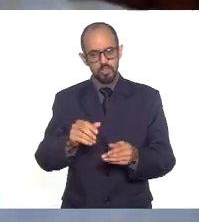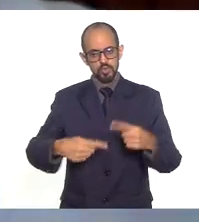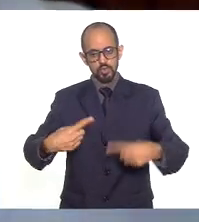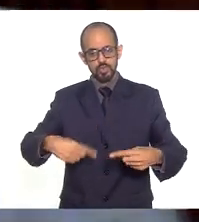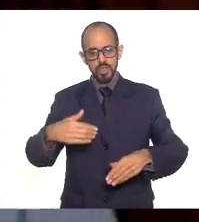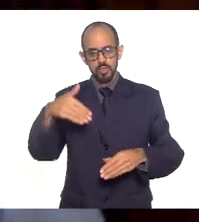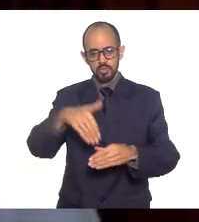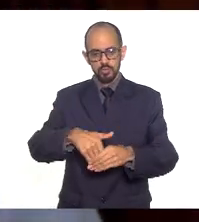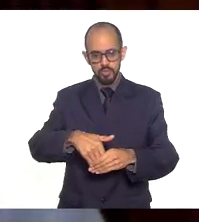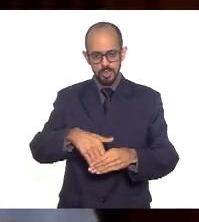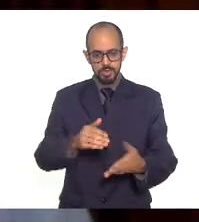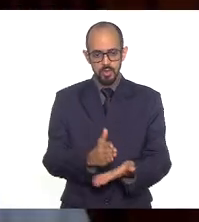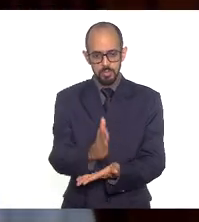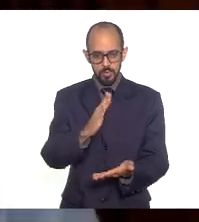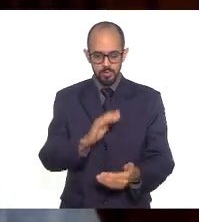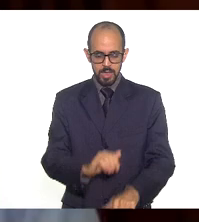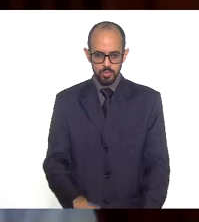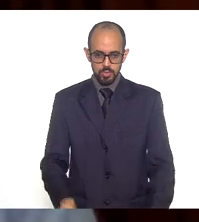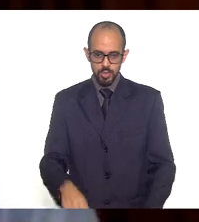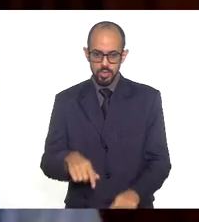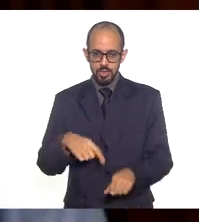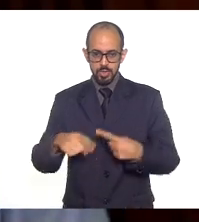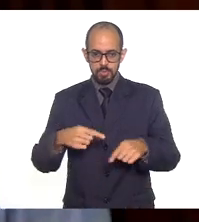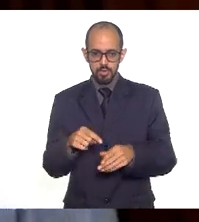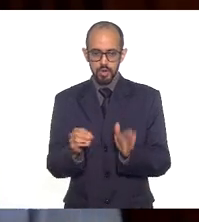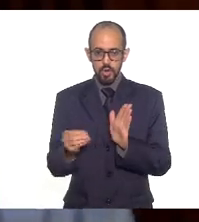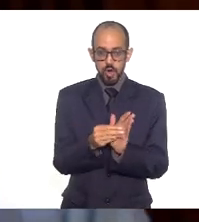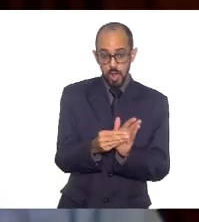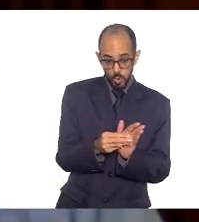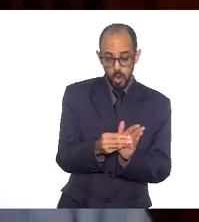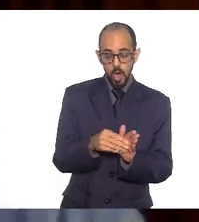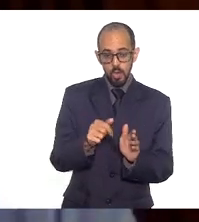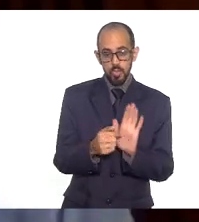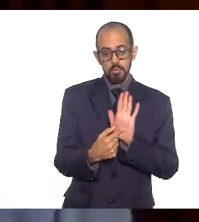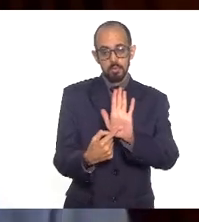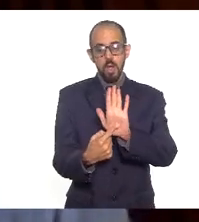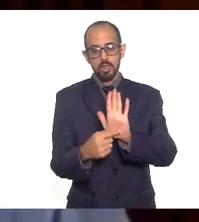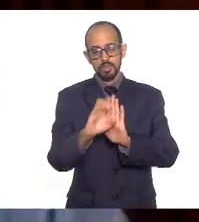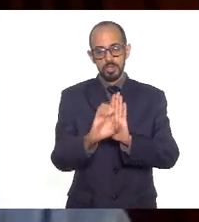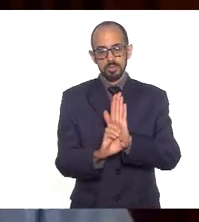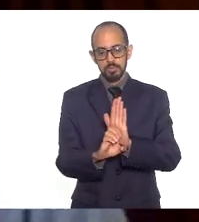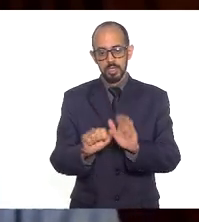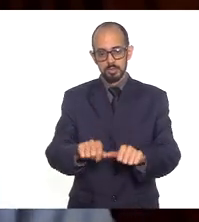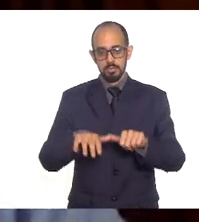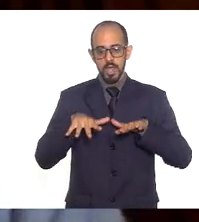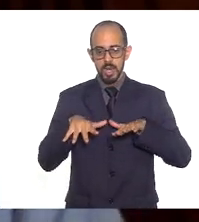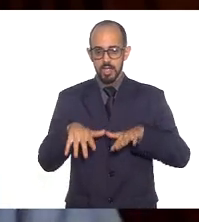votação, aprovado. E eu coloco, eu apresento as emendas em plenário.